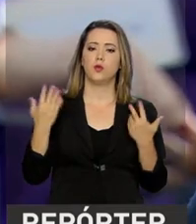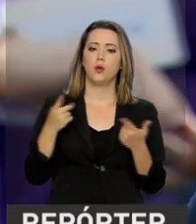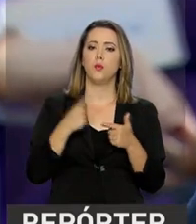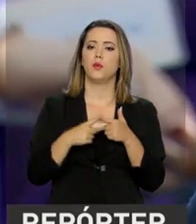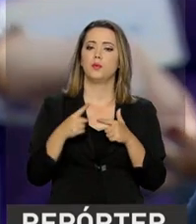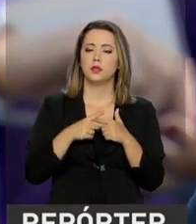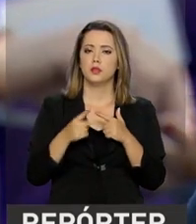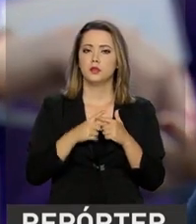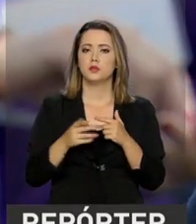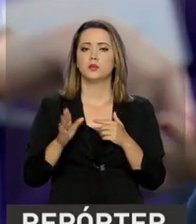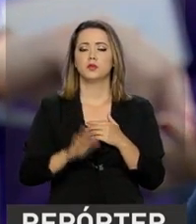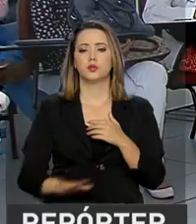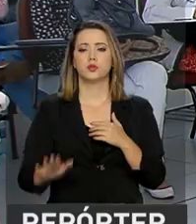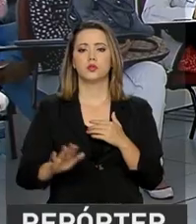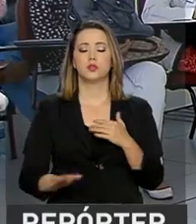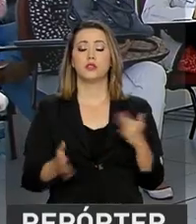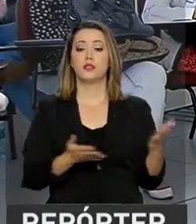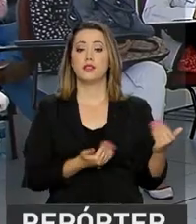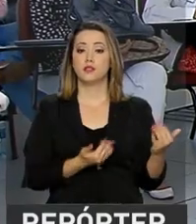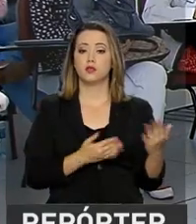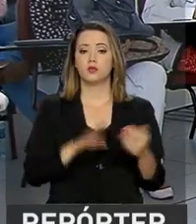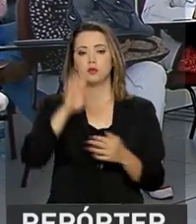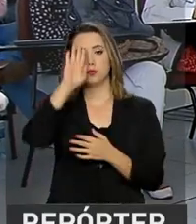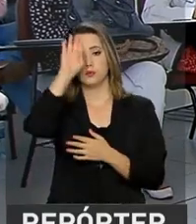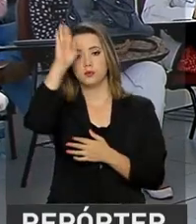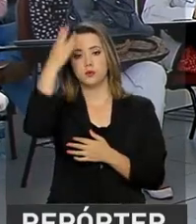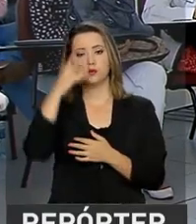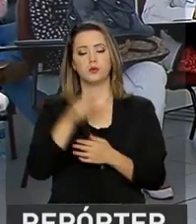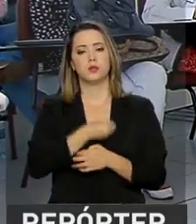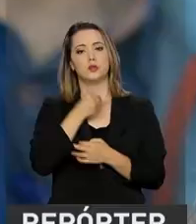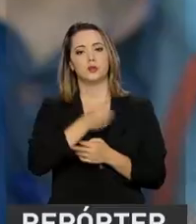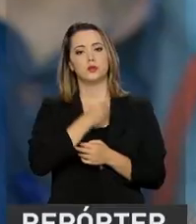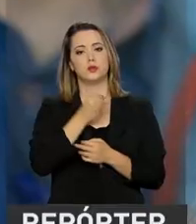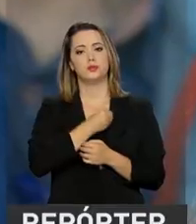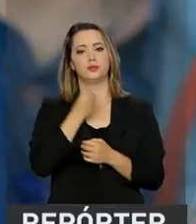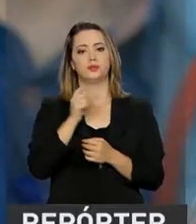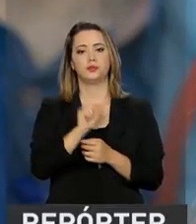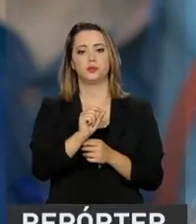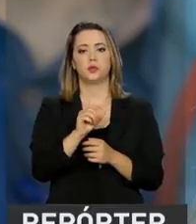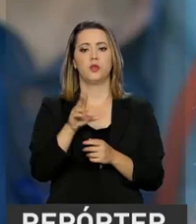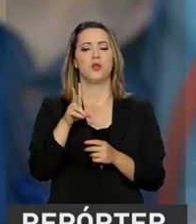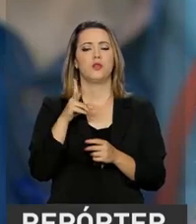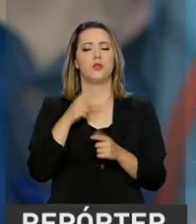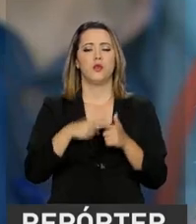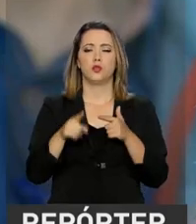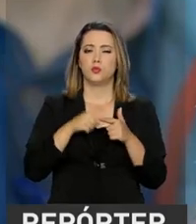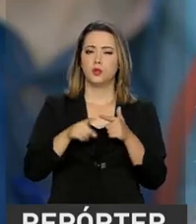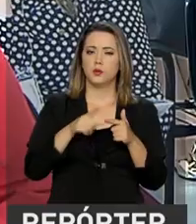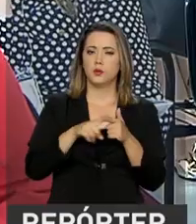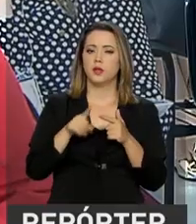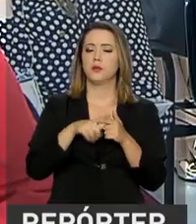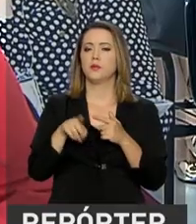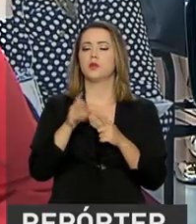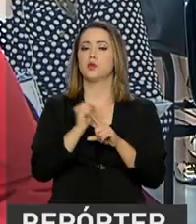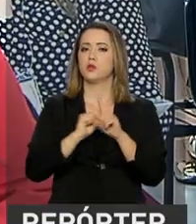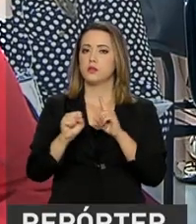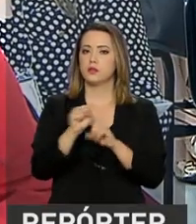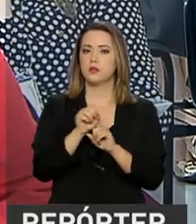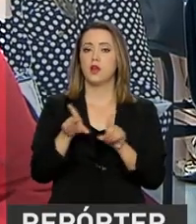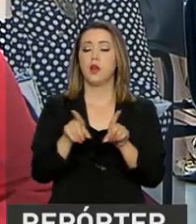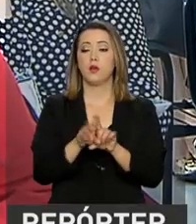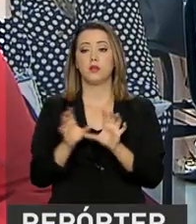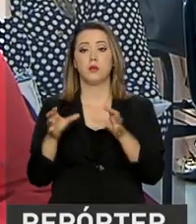de crianças e jovens, principalmente os que vivem em situação de vulnerabilidade social e em povos